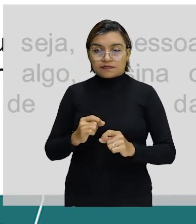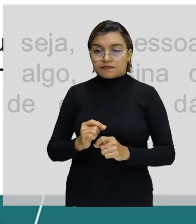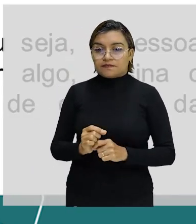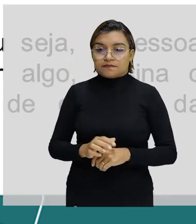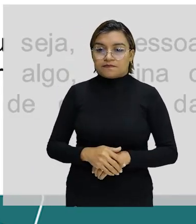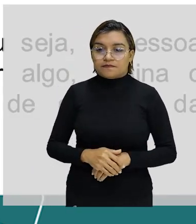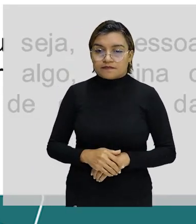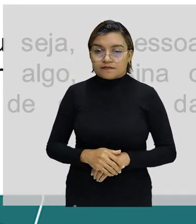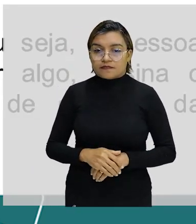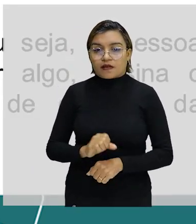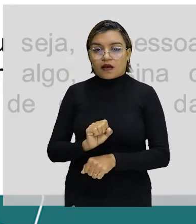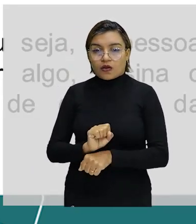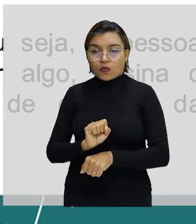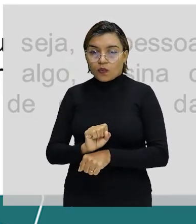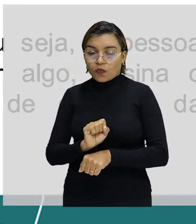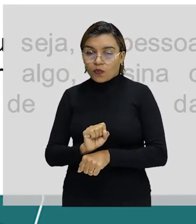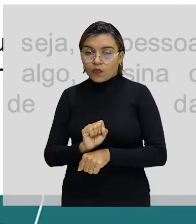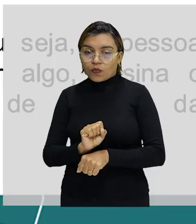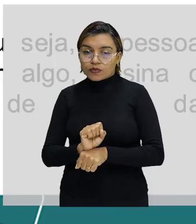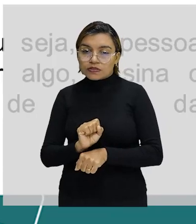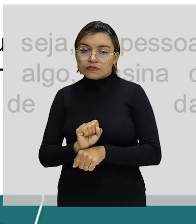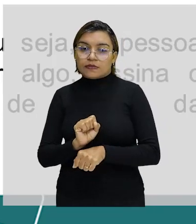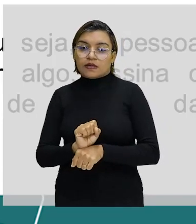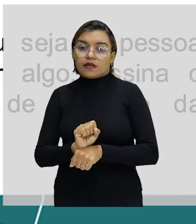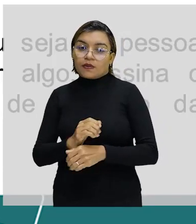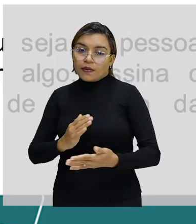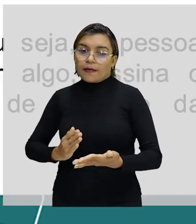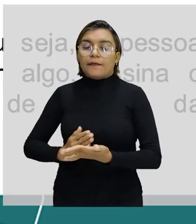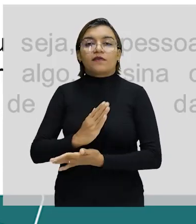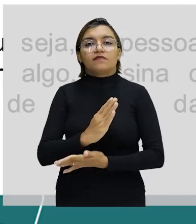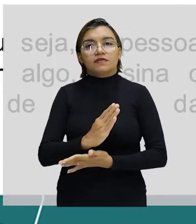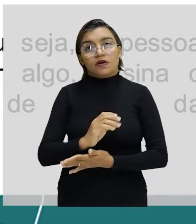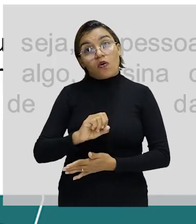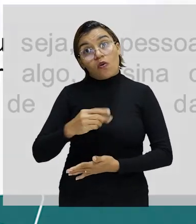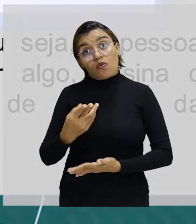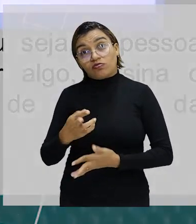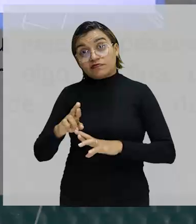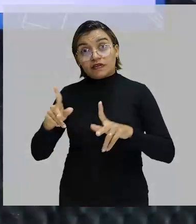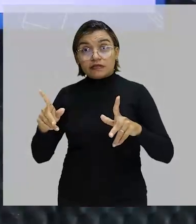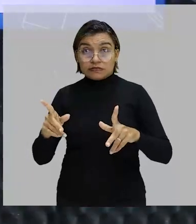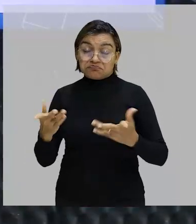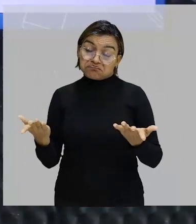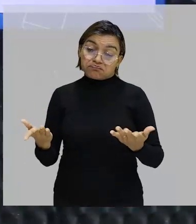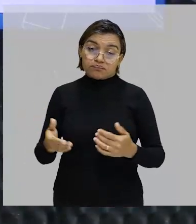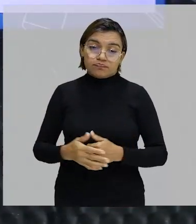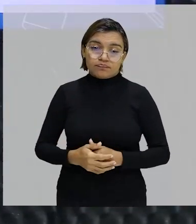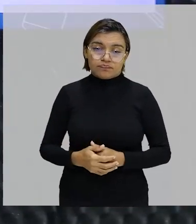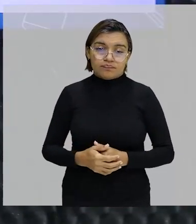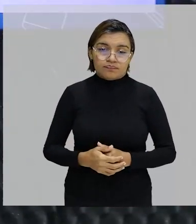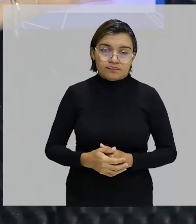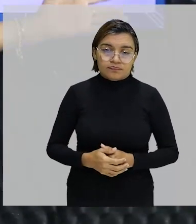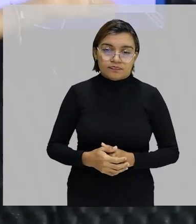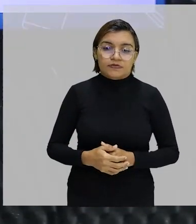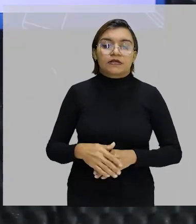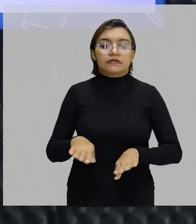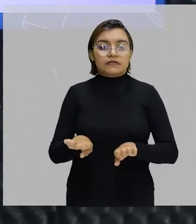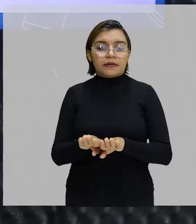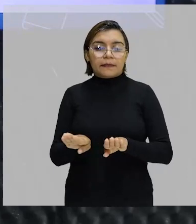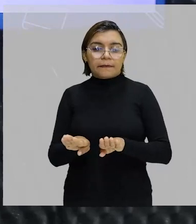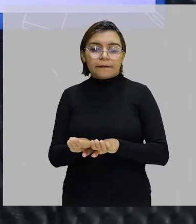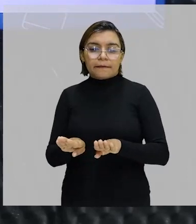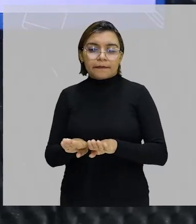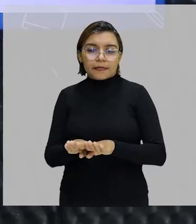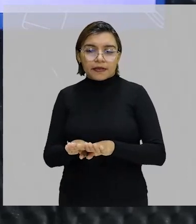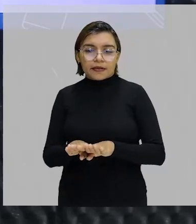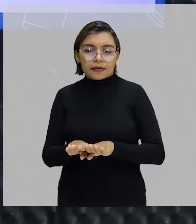Aguarda deferimento, ou seja, aguarda aprovação. E pode também não ser aprovado, certo? Ou, nesses termos,